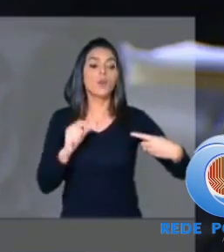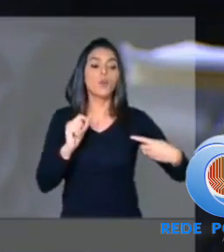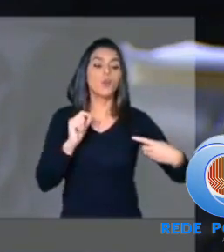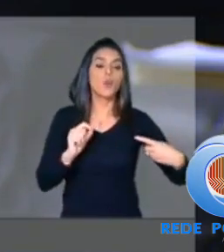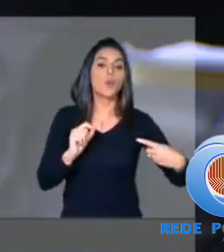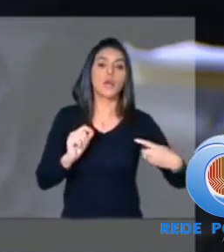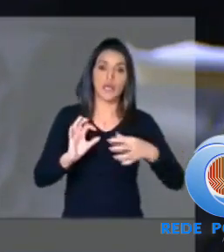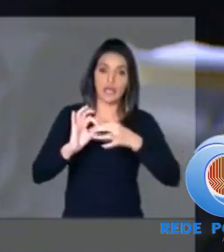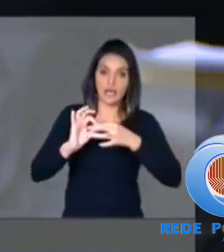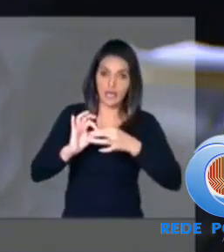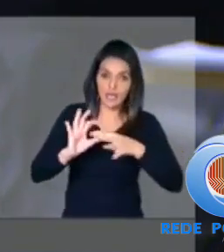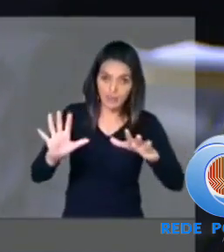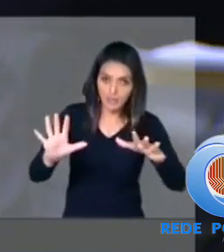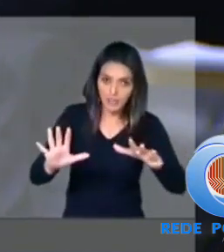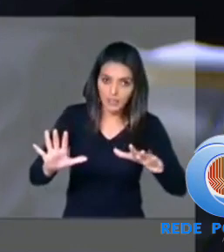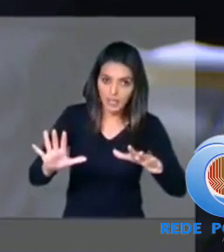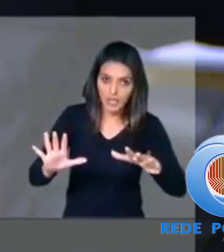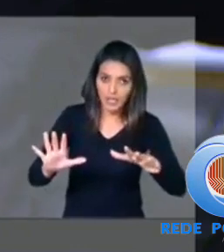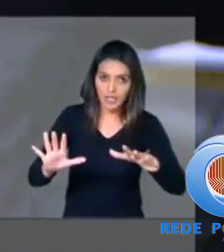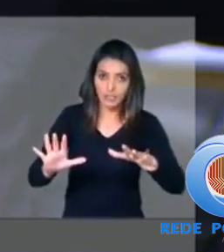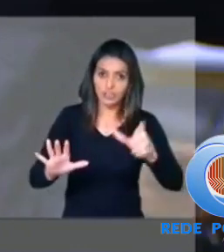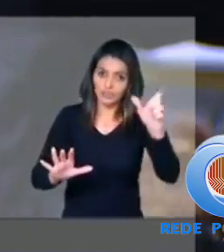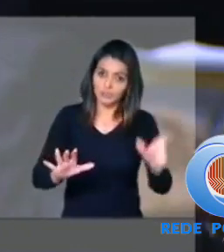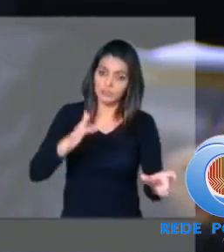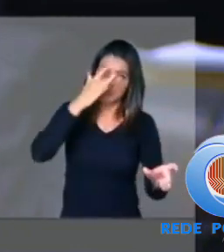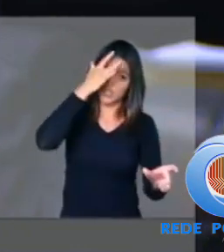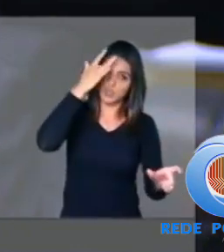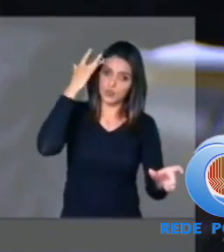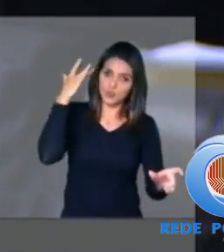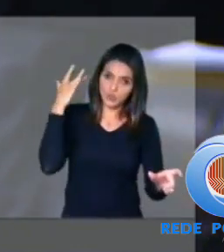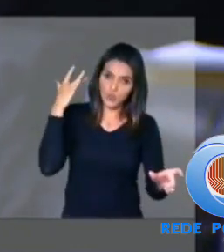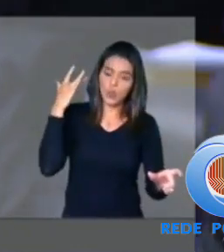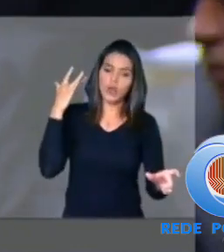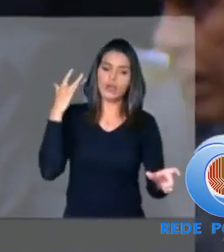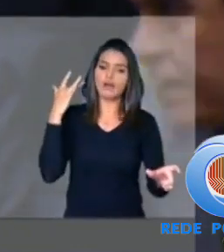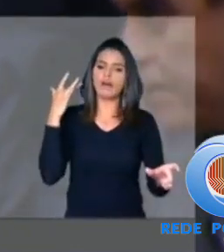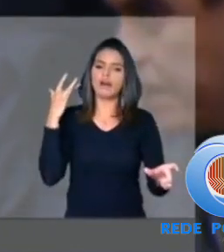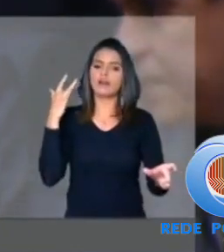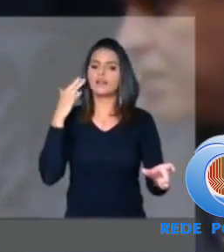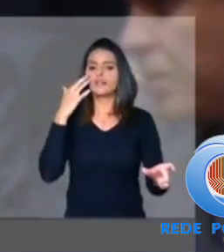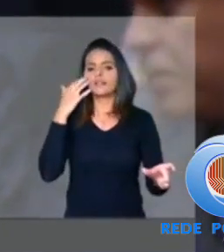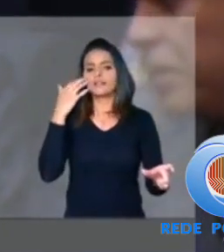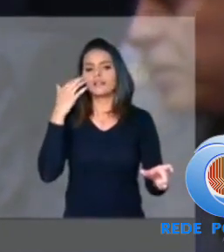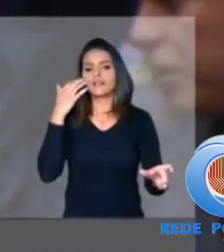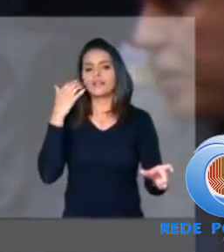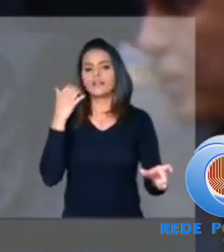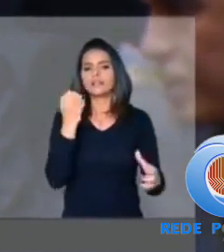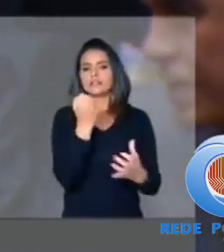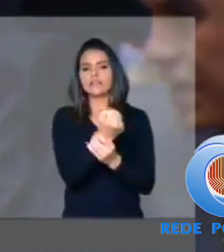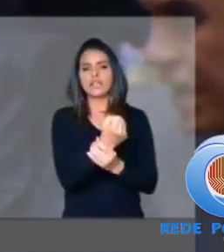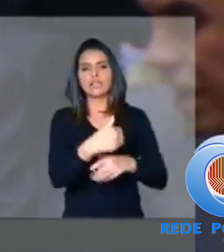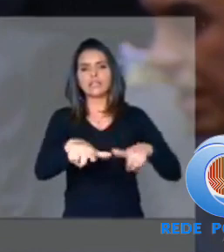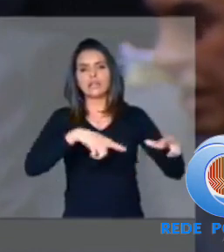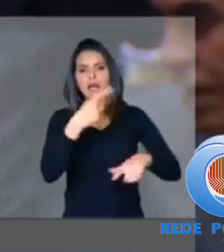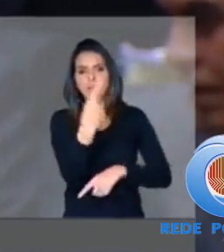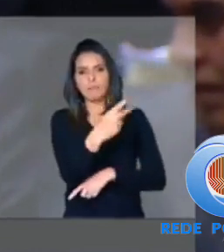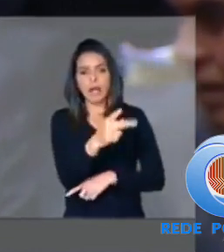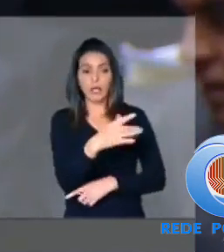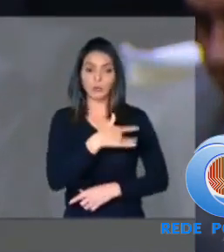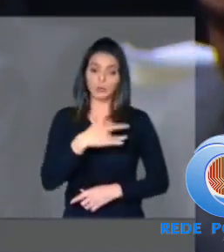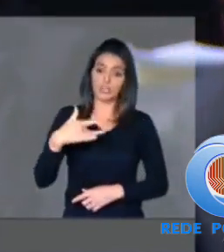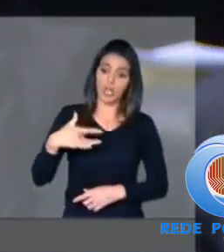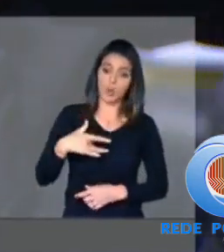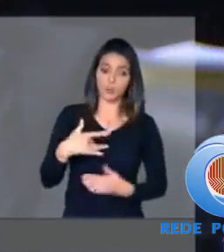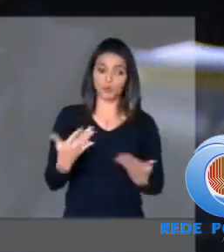há liberdade quando o trabalhador tem a sua segurança, a sua